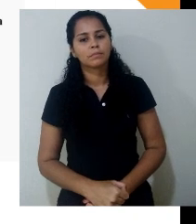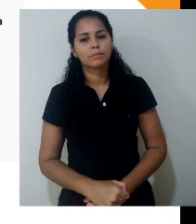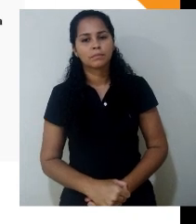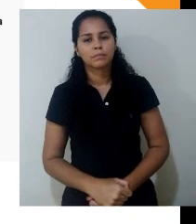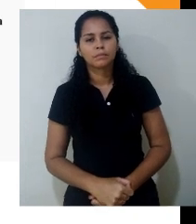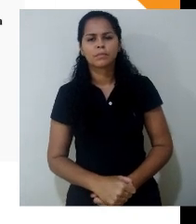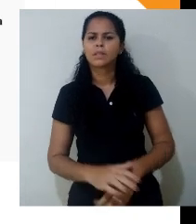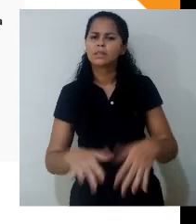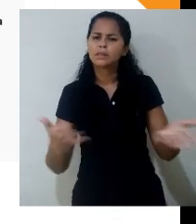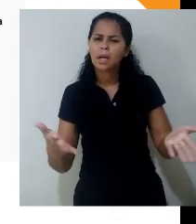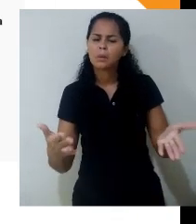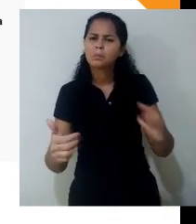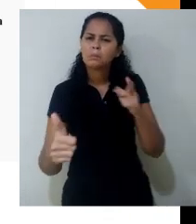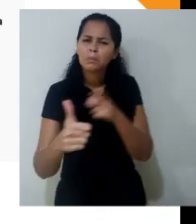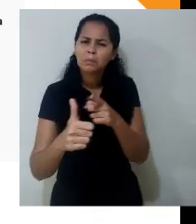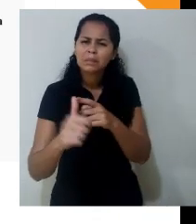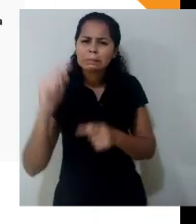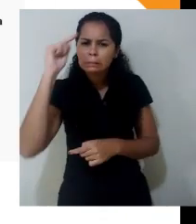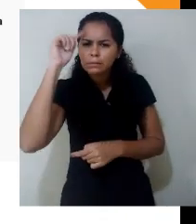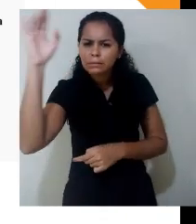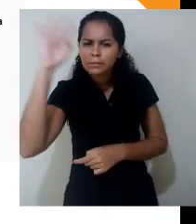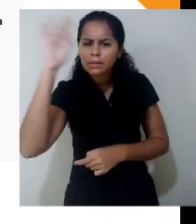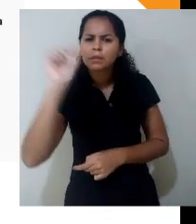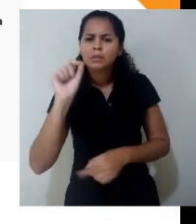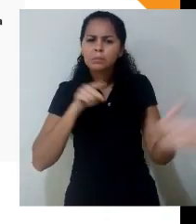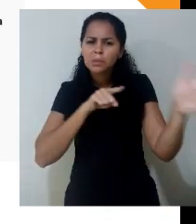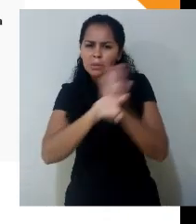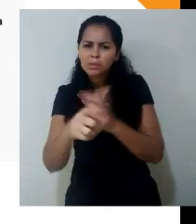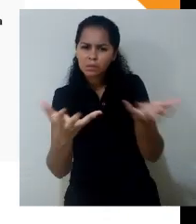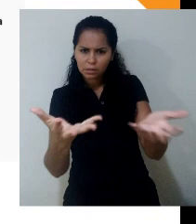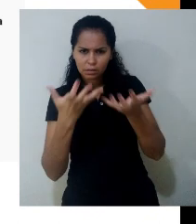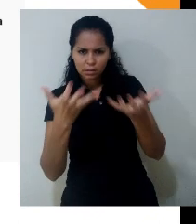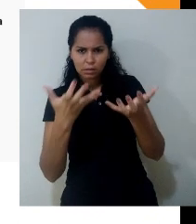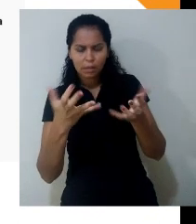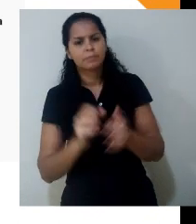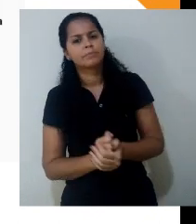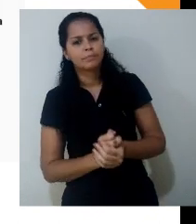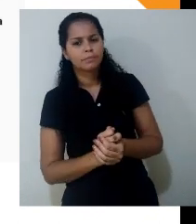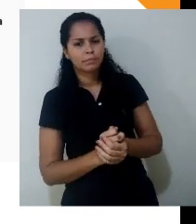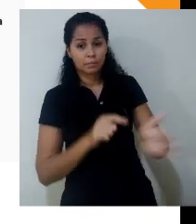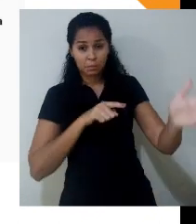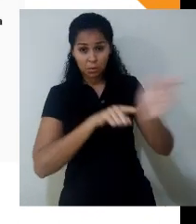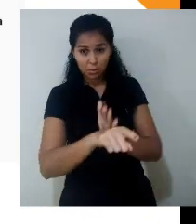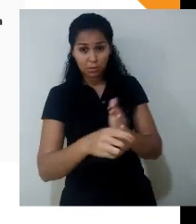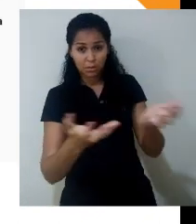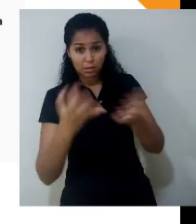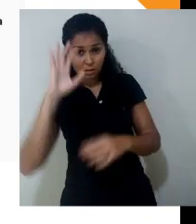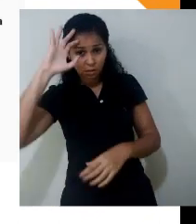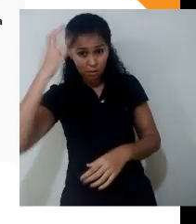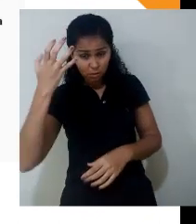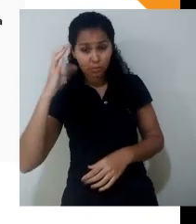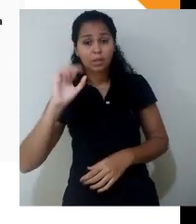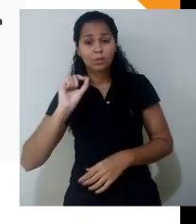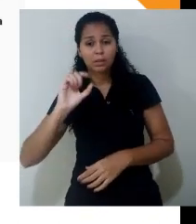Bom, a gente tem que se perguntar primeiro o que a questão está pedindo. A questão nos pede para a gente calcular uma